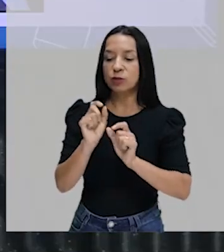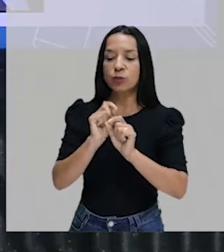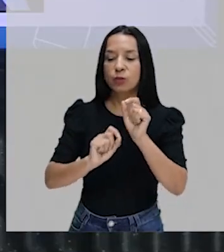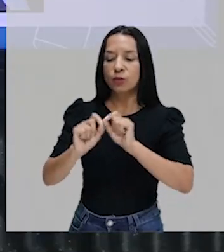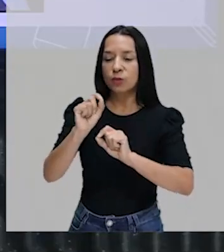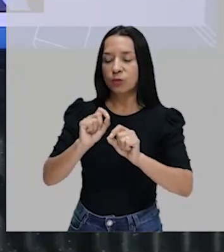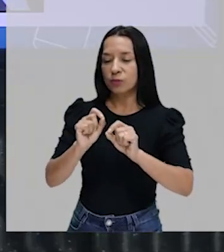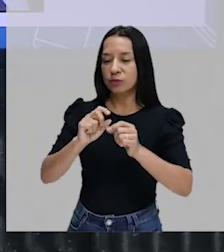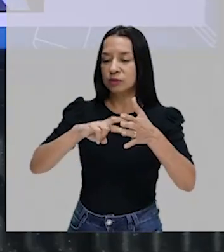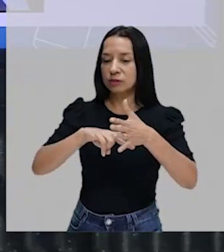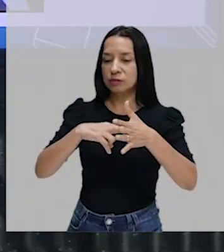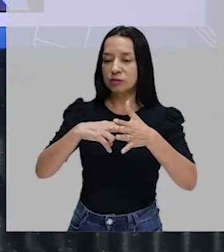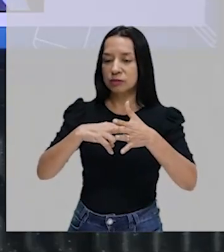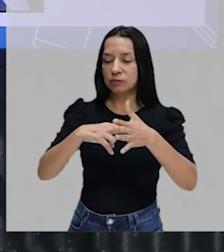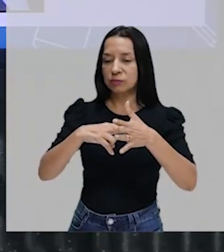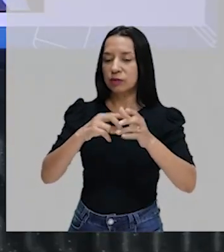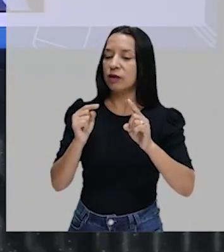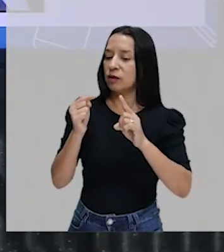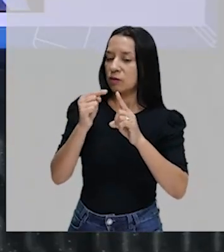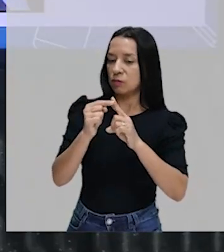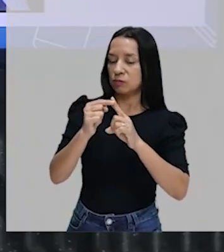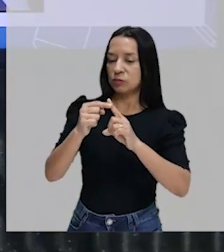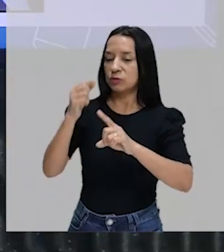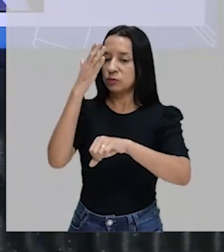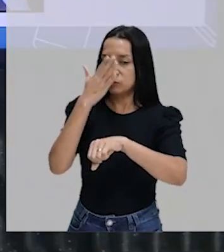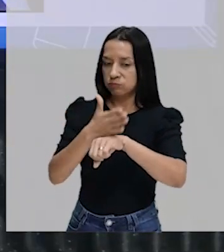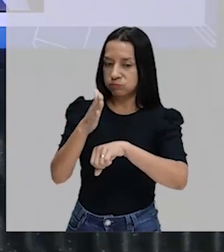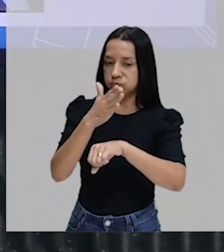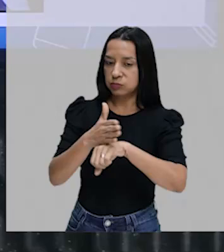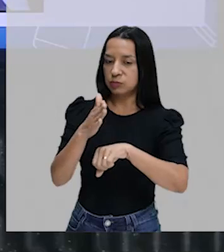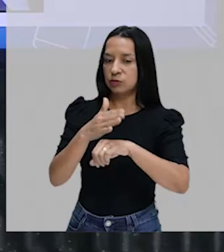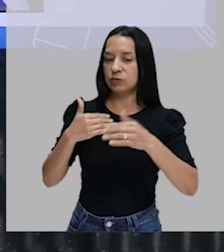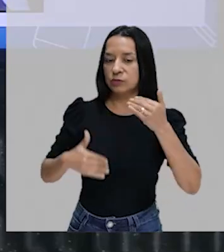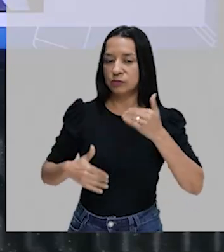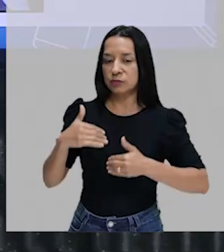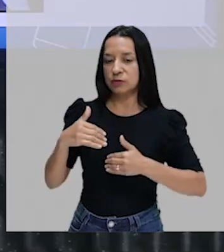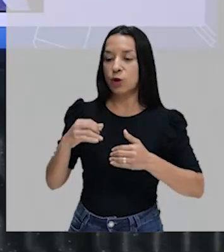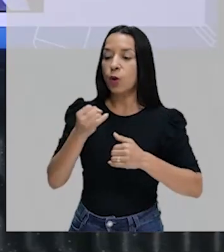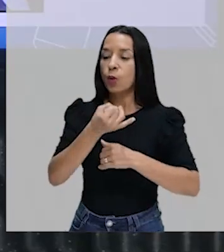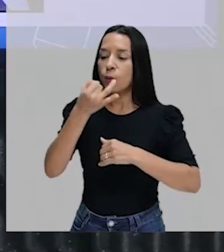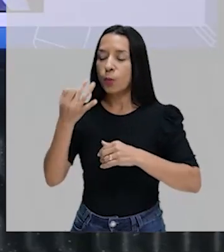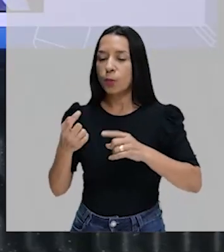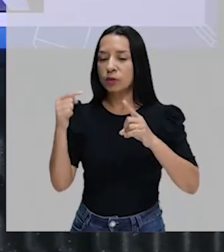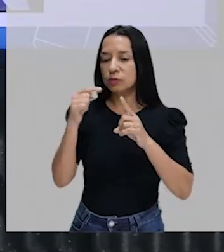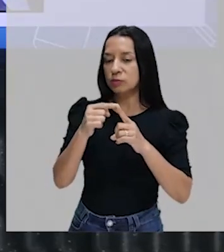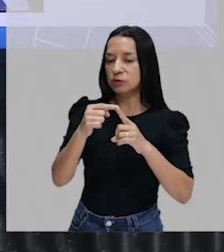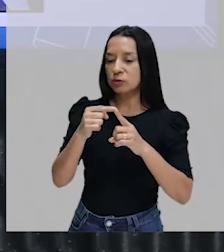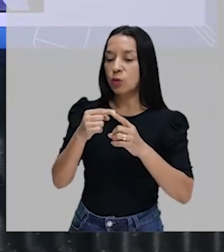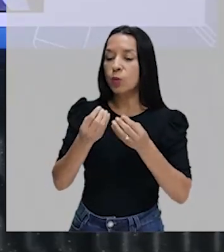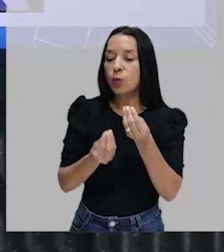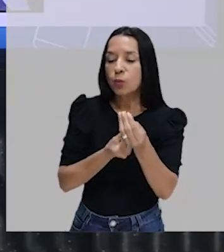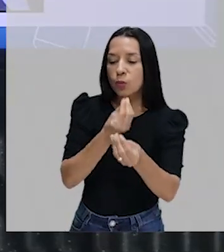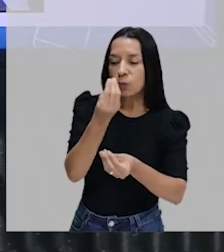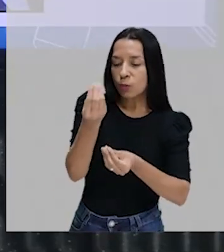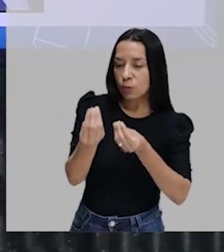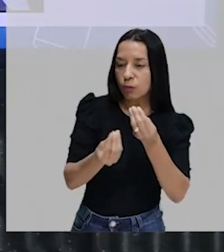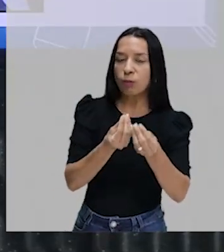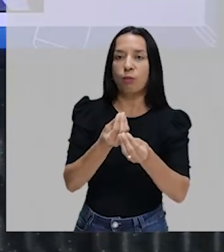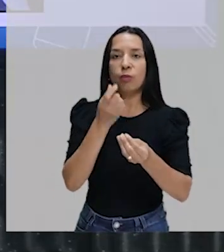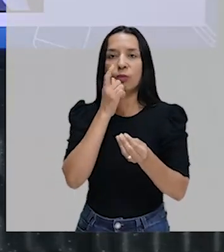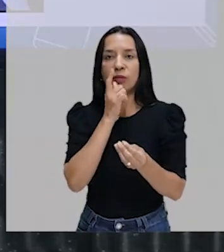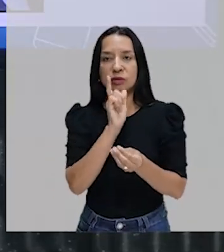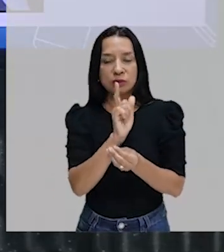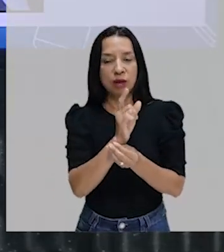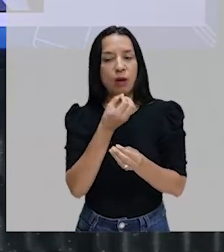físico. Quais os objetivos a serem conquistados e quais as formas para tentar conquistá-las. Um bom